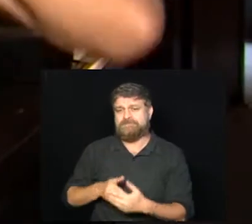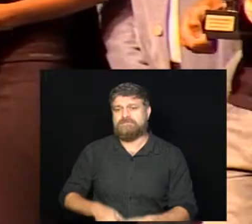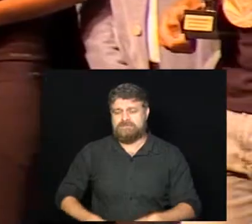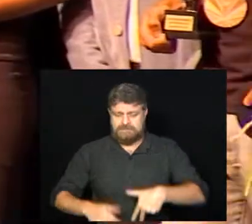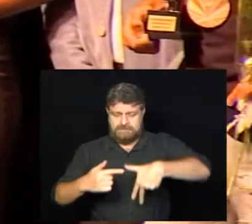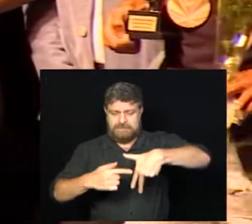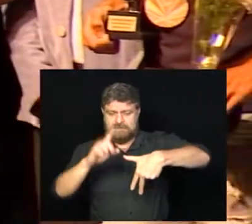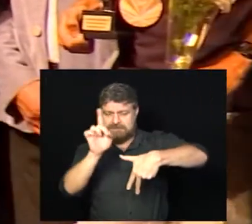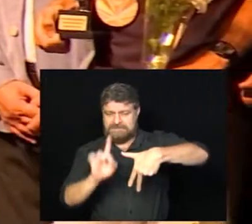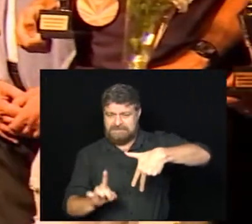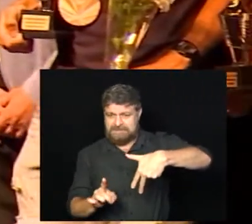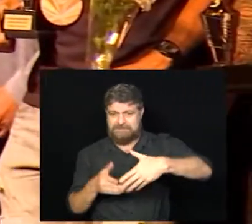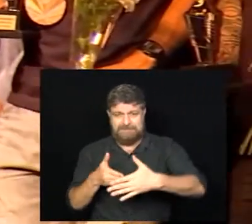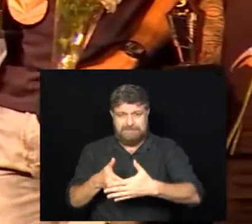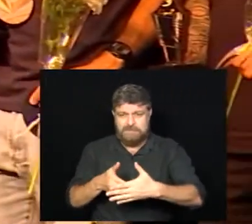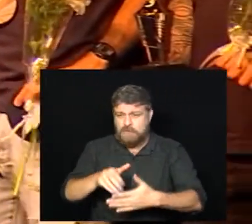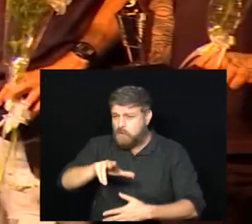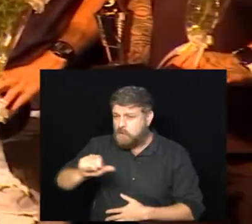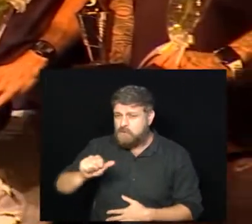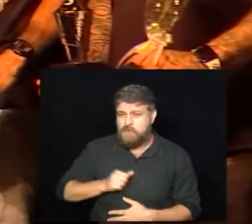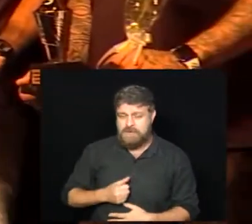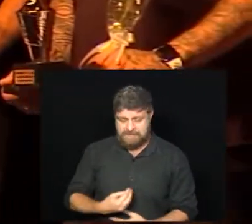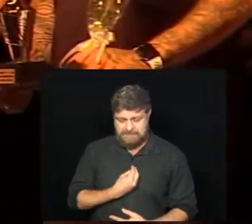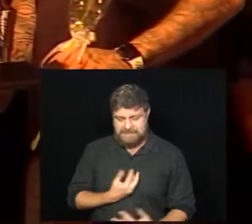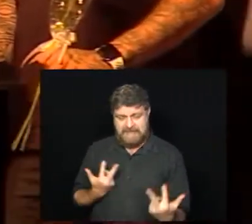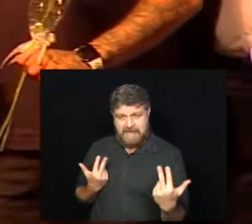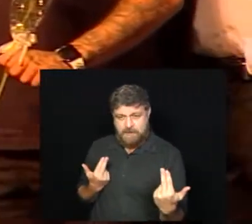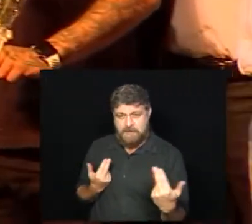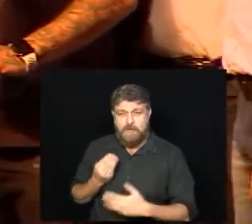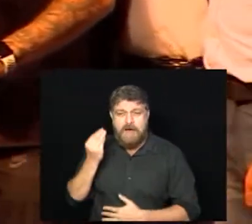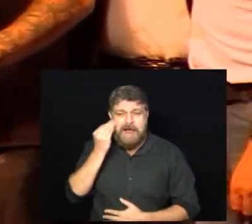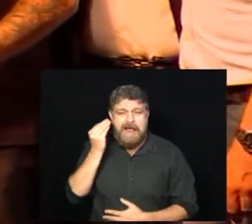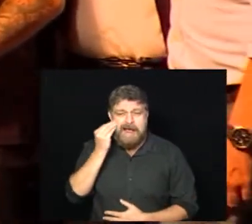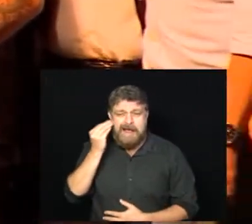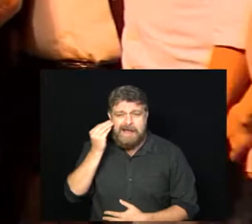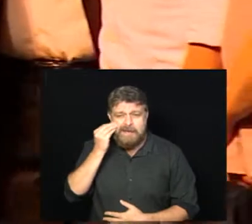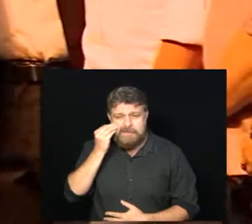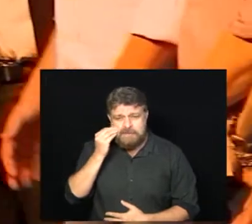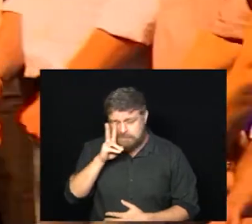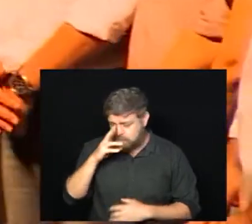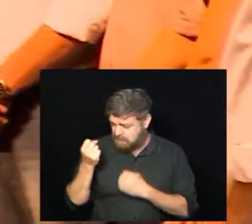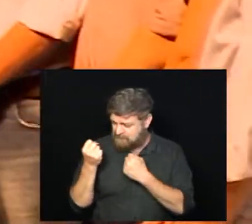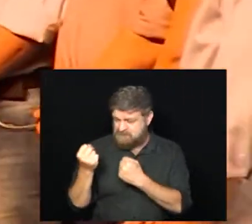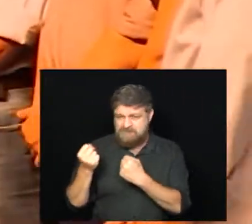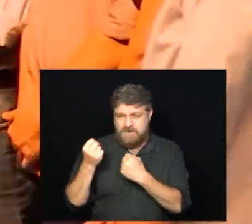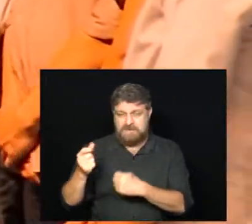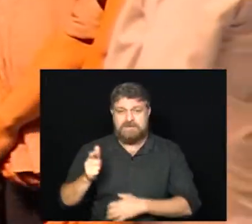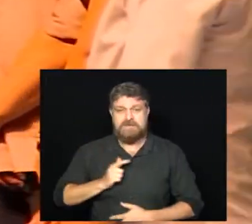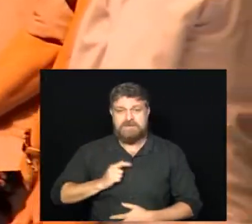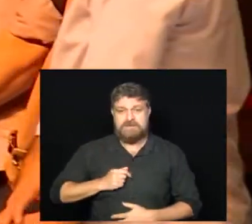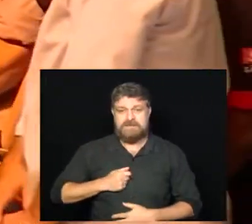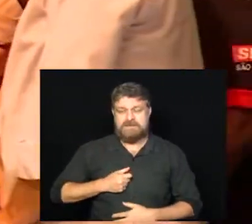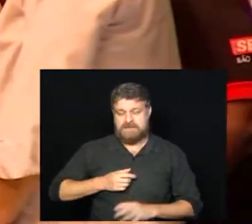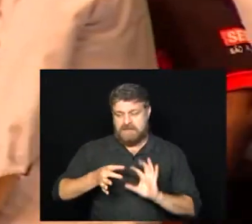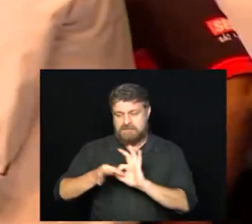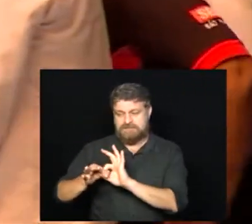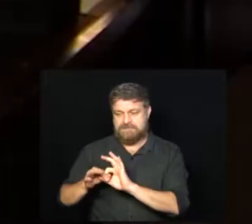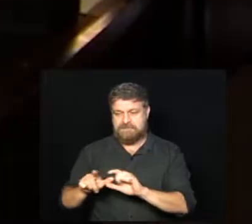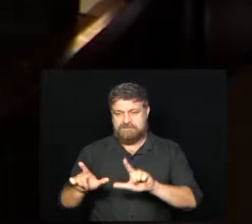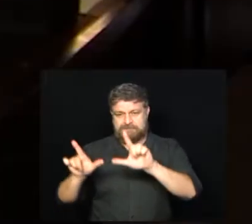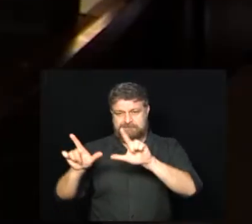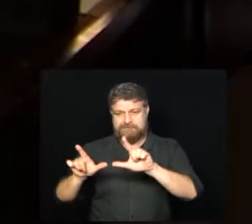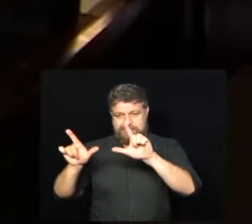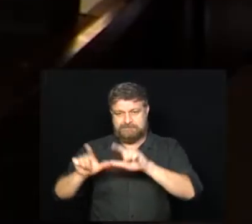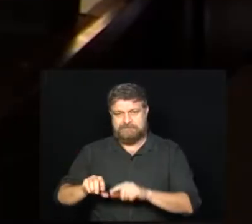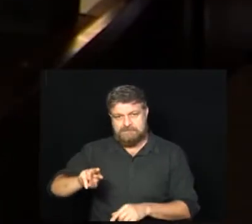física, jamais serão os mesmos desde a experiência intensa que tiveram nas Paralimpíadas do Japão. É